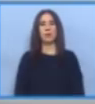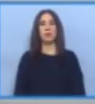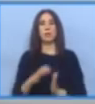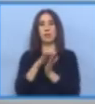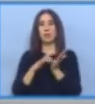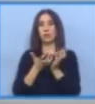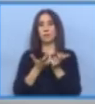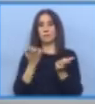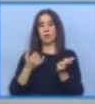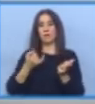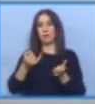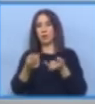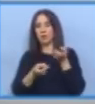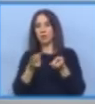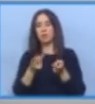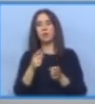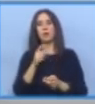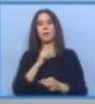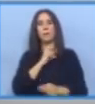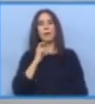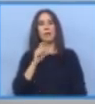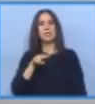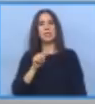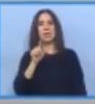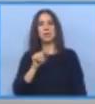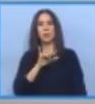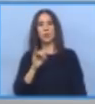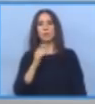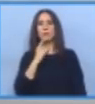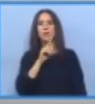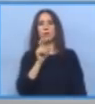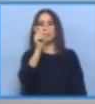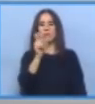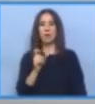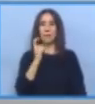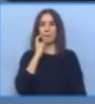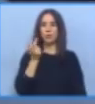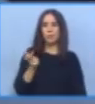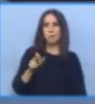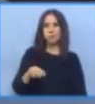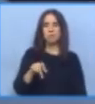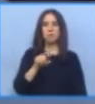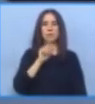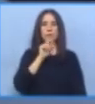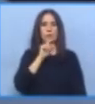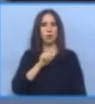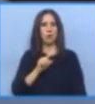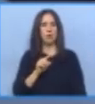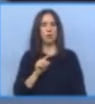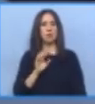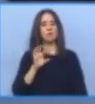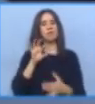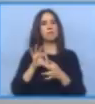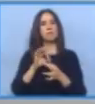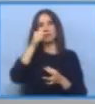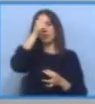vamos analisar daqui a pouco. Antes perguntava ainda ao padre Nélio, este acontecimento da Páscoa pode correr o risco de ficar circunscrito a